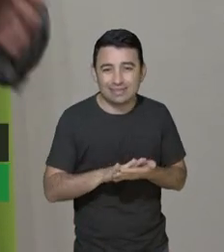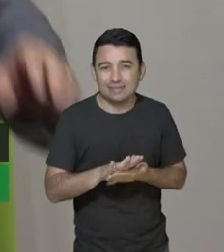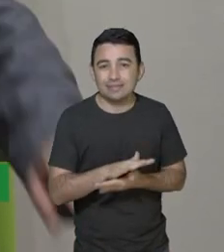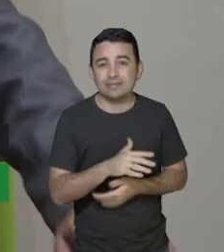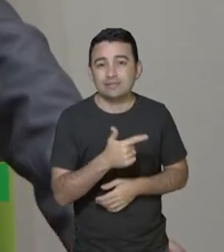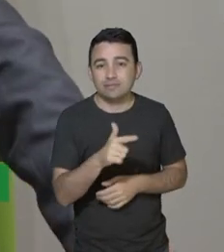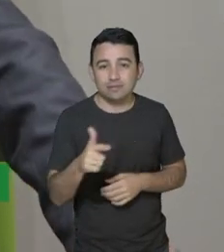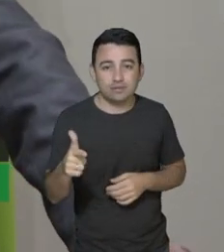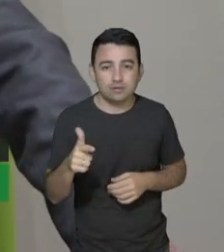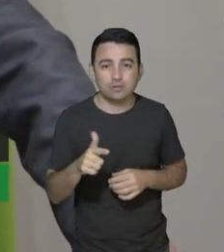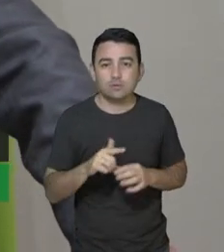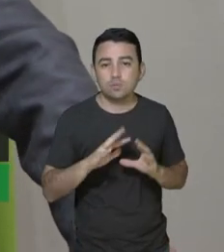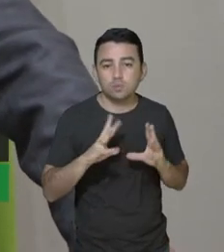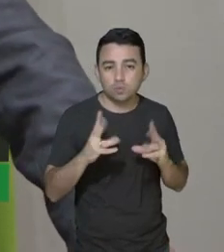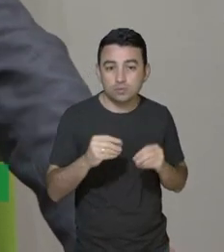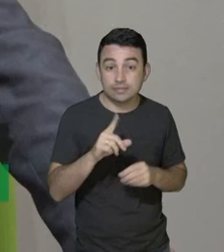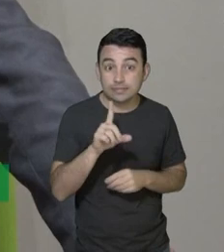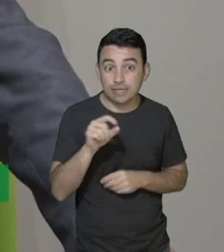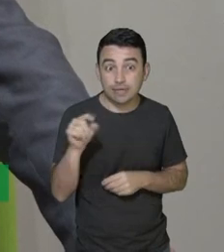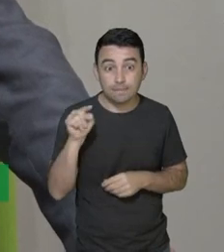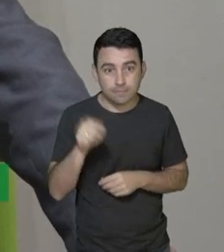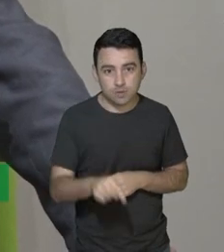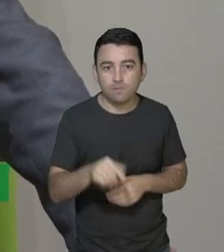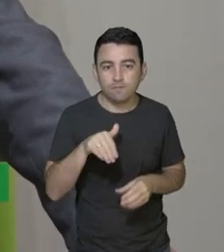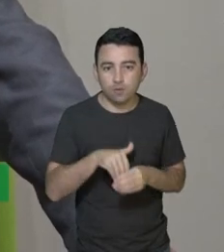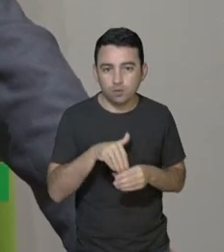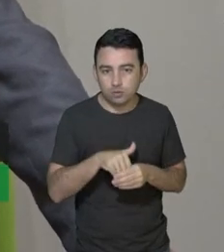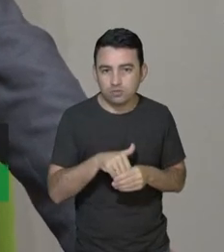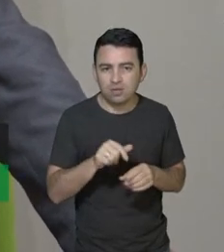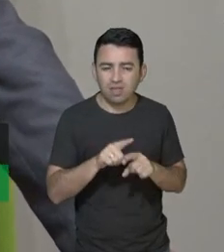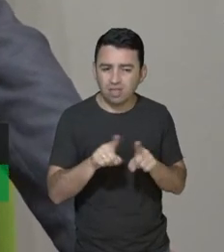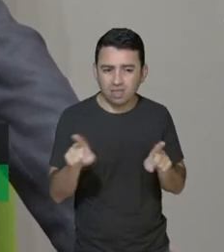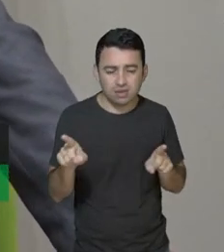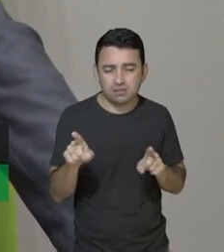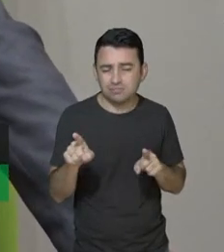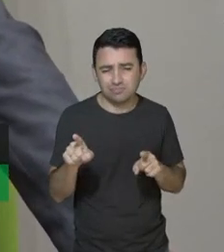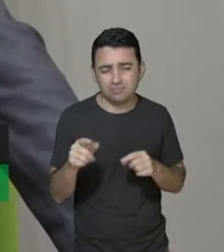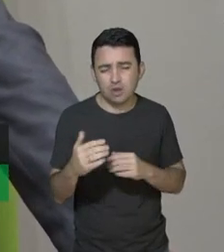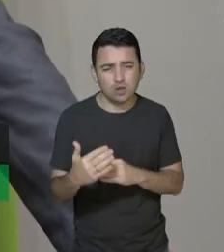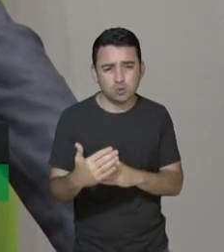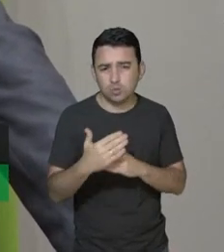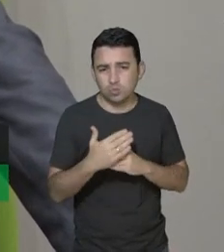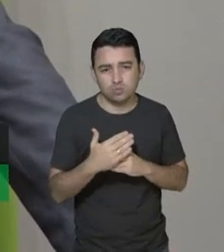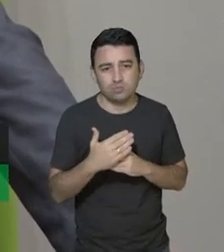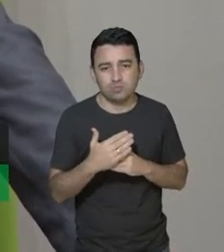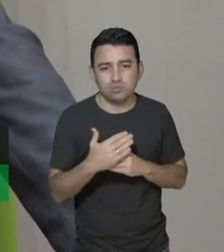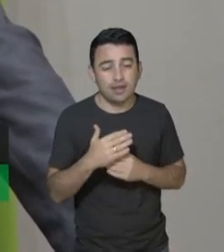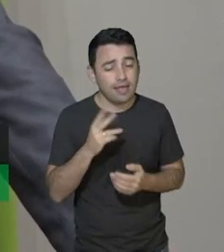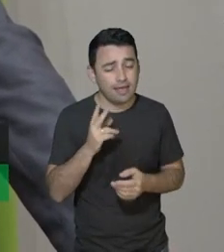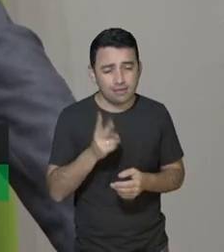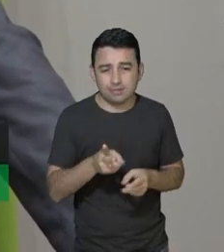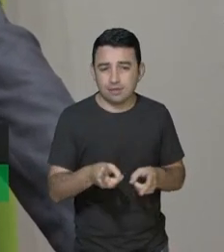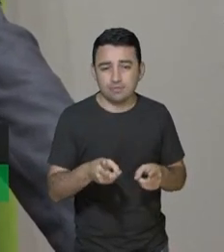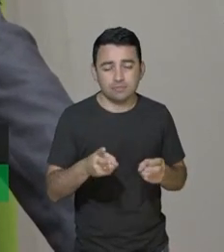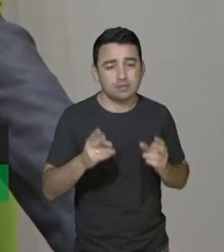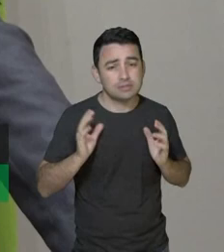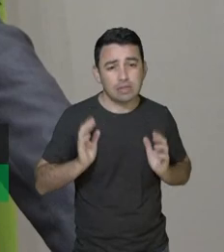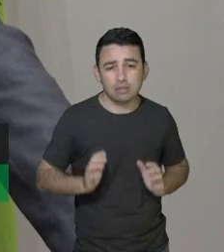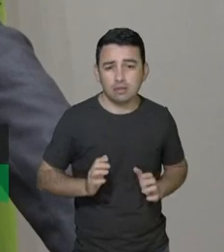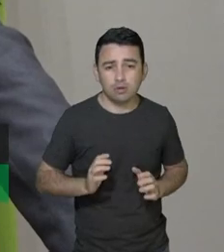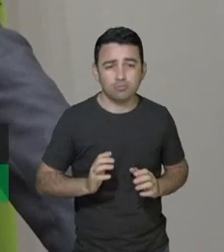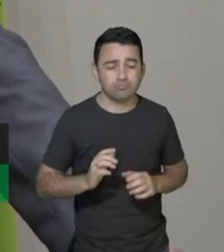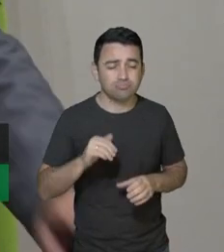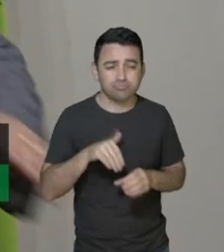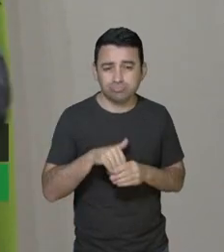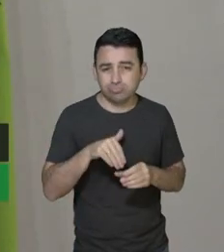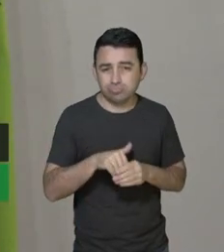foram praticamente 100 mil votos. Então, é eles que nos movem. É o nosso eleitor que acredita na gente que nos move.